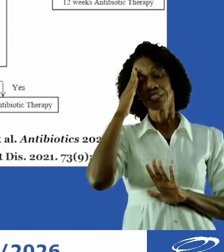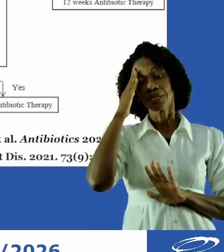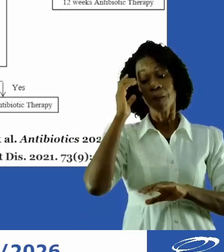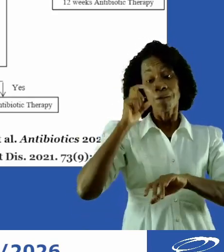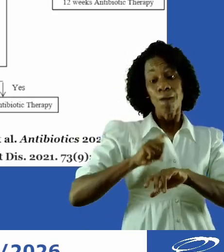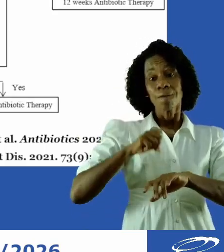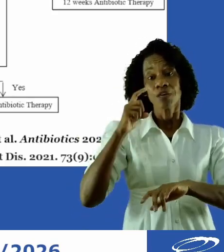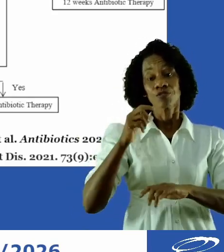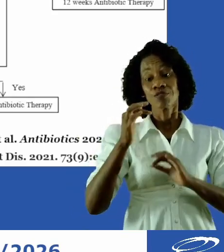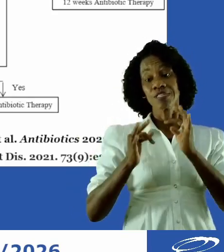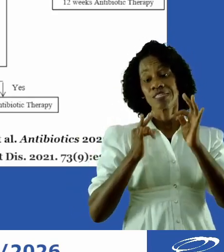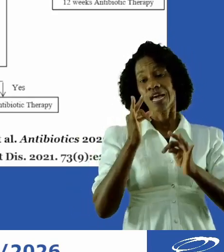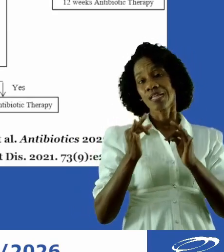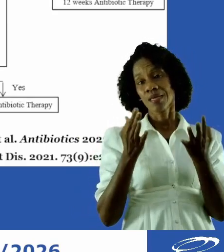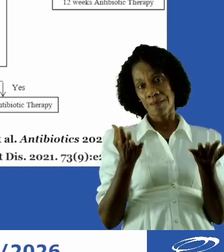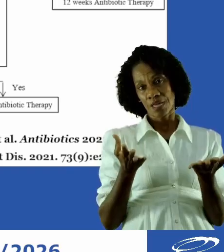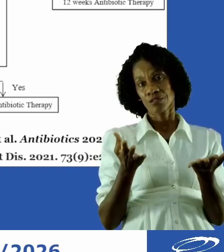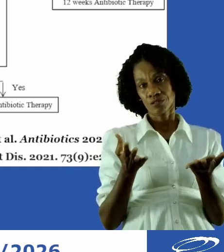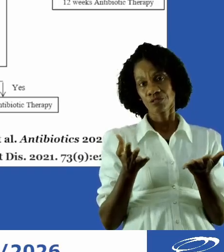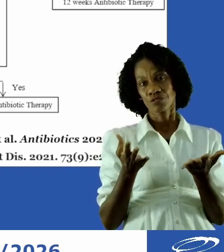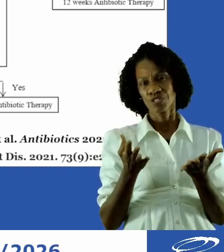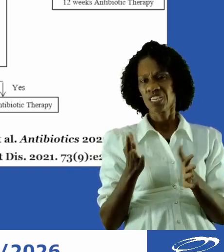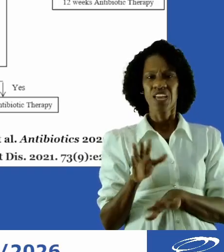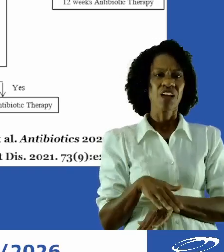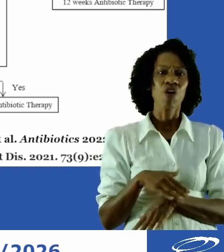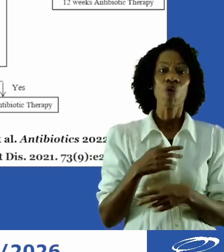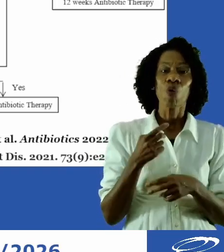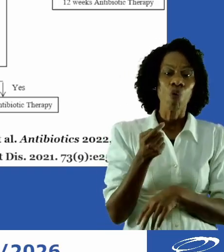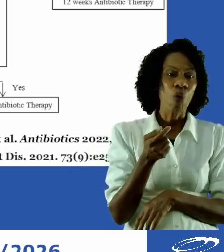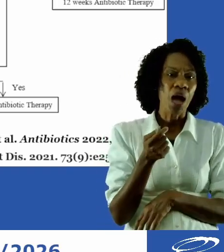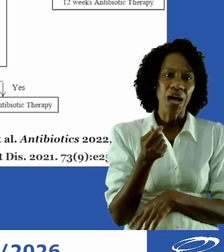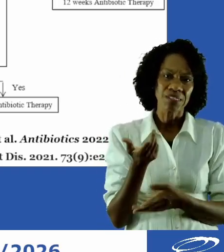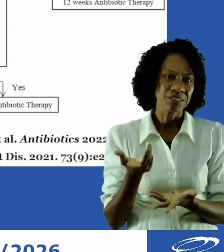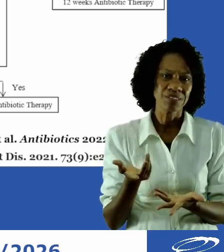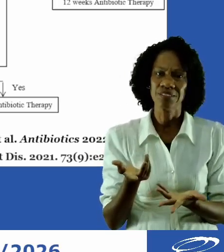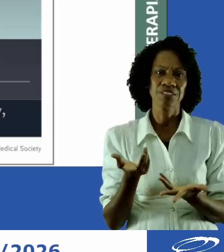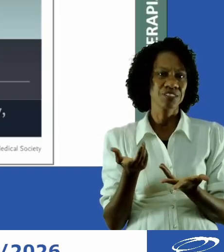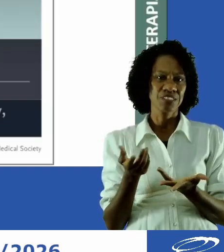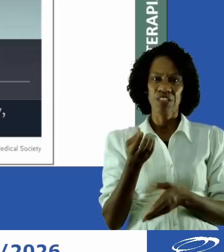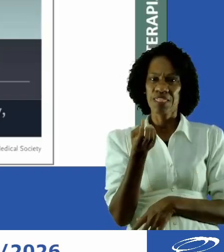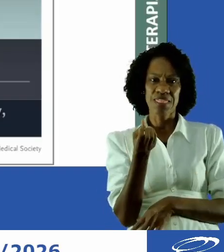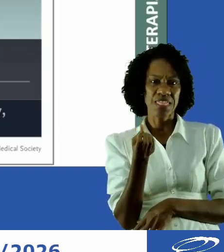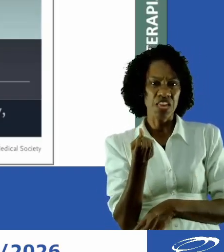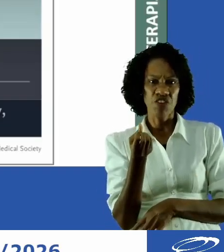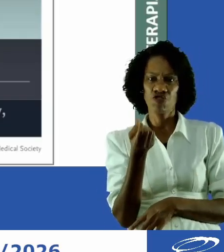é mais, com exceções, com raras exceções, não é mais 1 ano, não é mais 6 meses, mas gira em